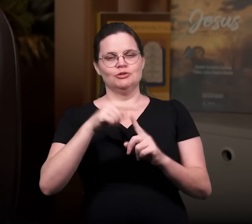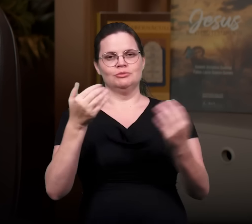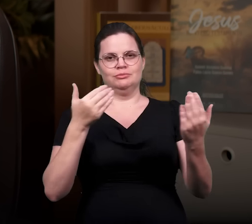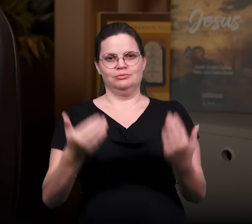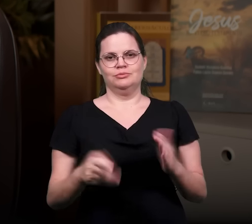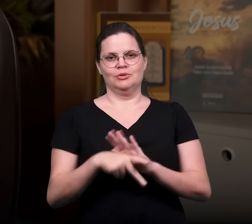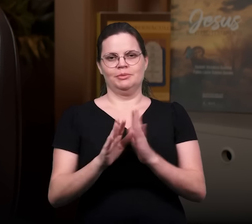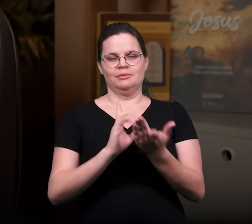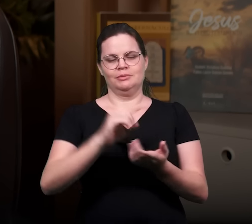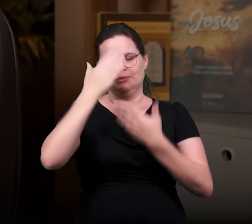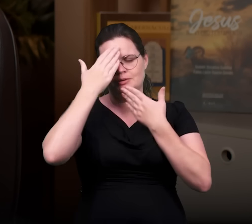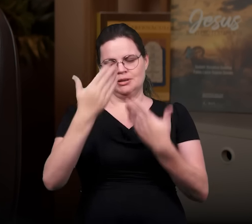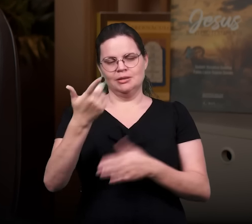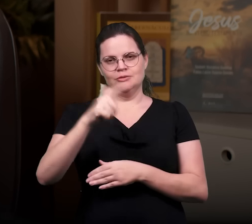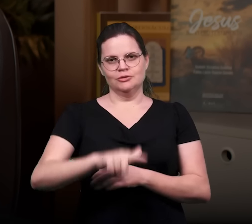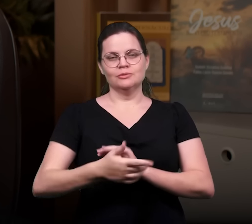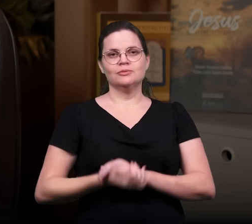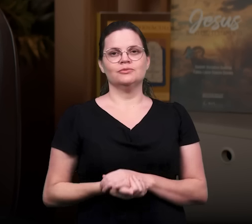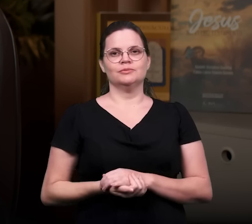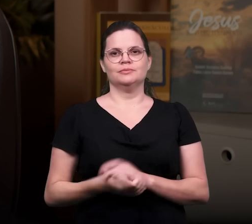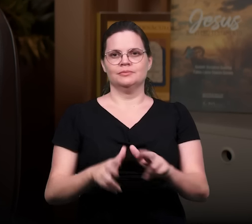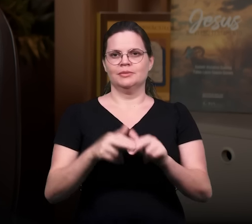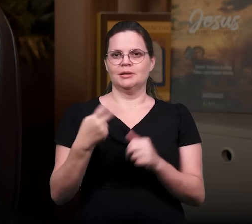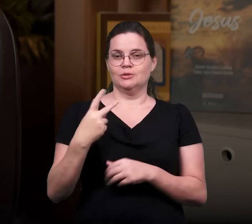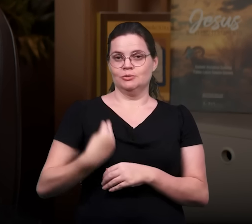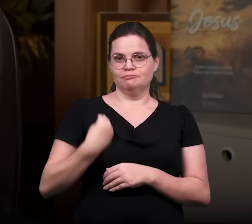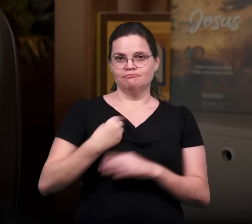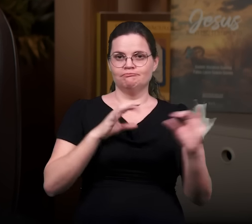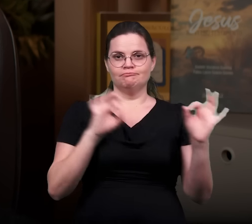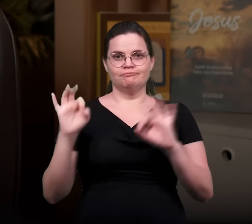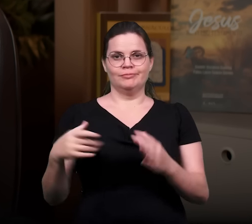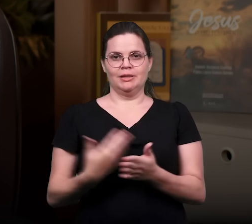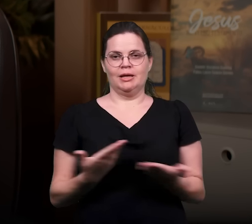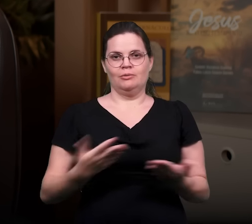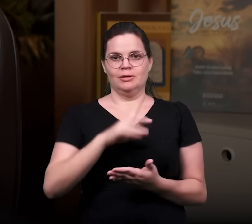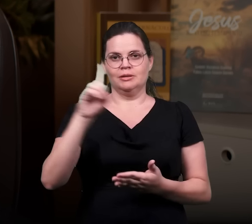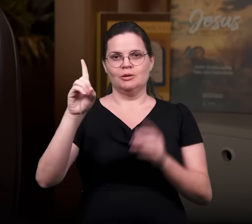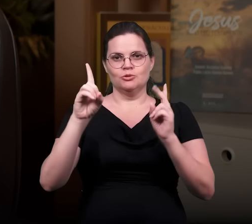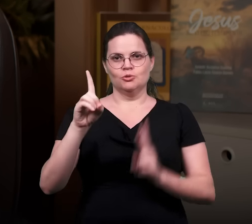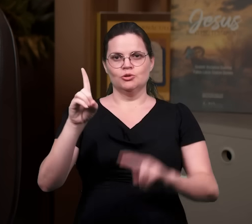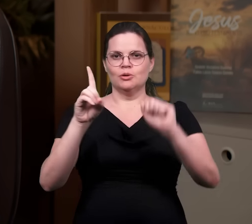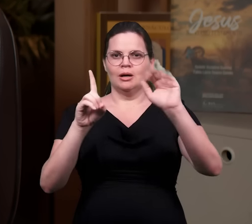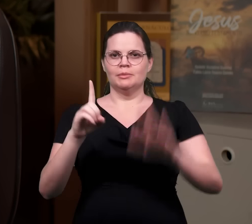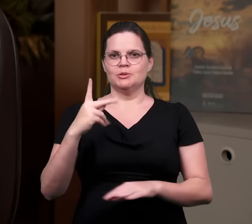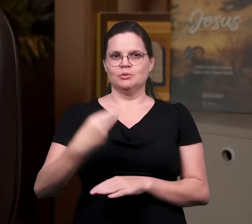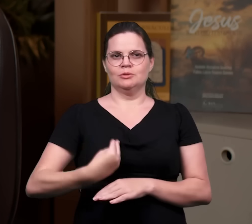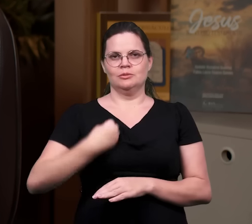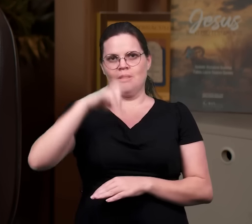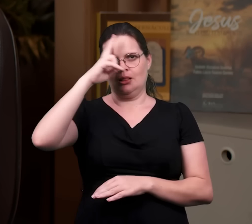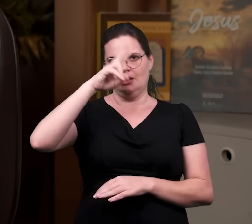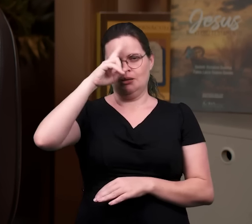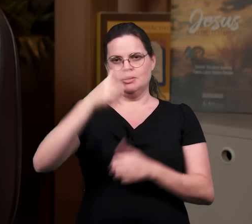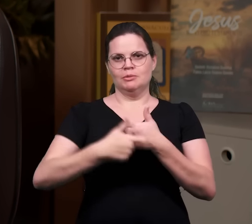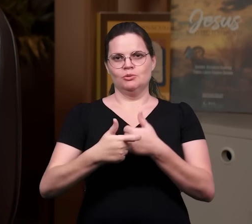Tipologia Bíblica, agradecemos mais uma vez pela sua participação e que Deus continue abençoando a sua vida.